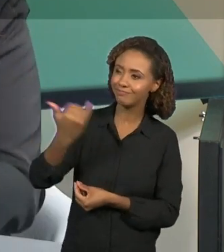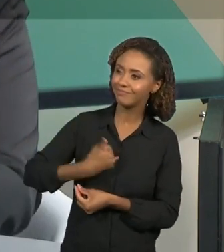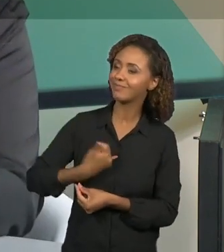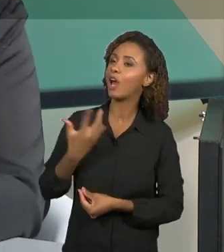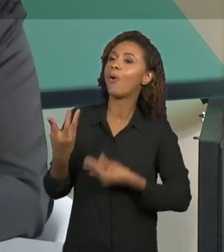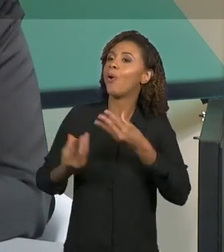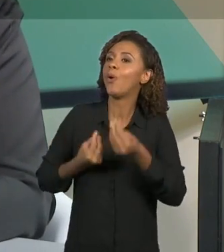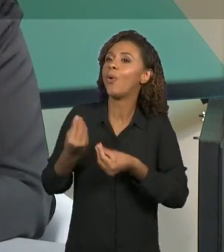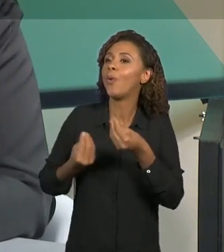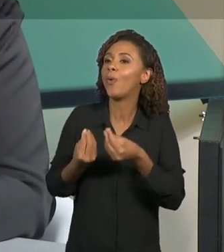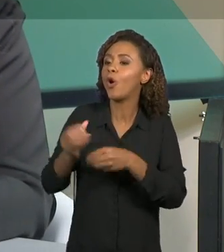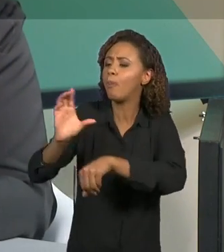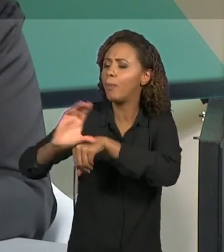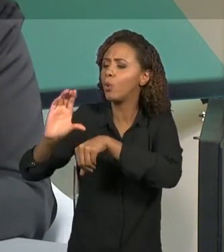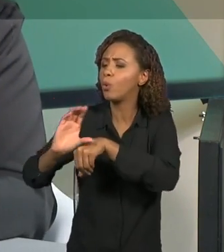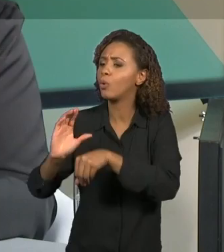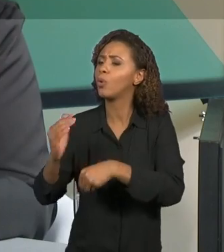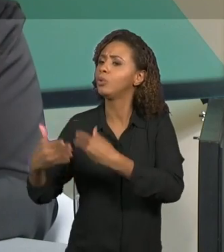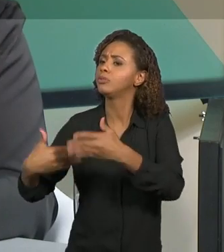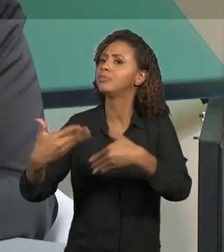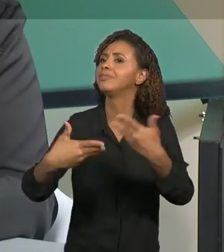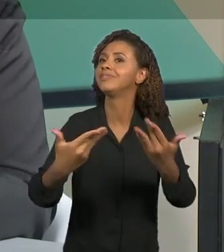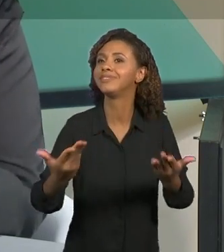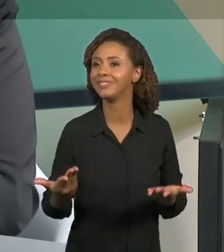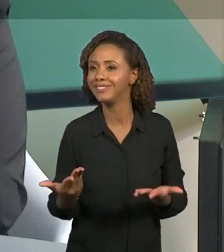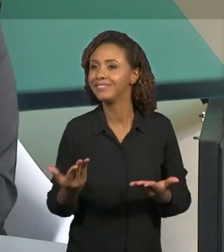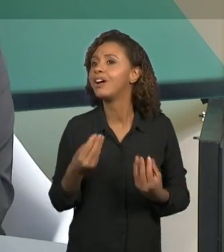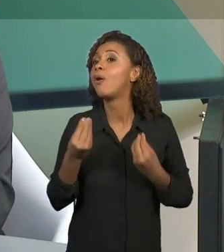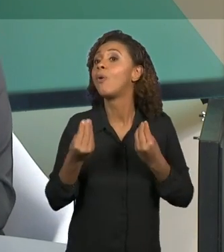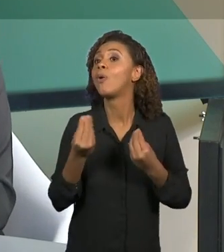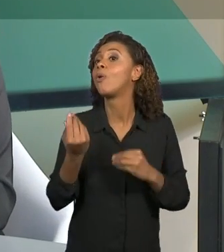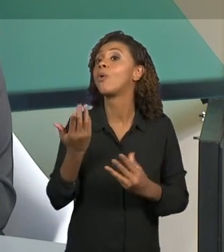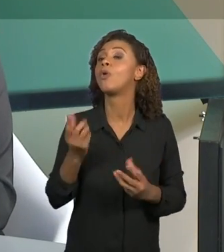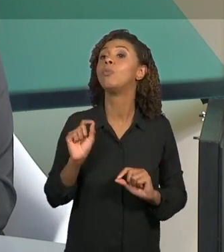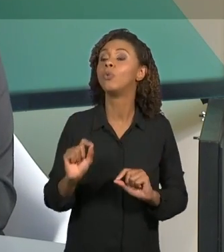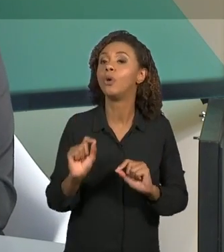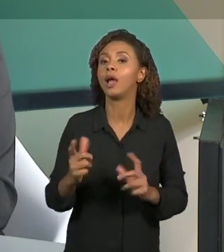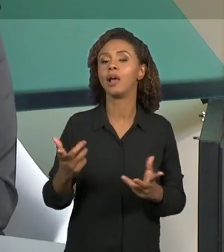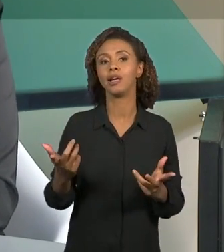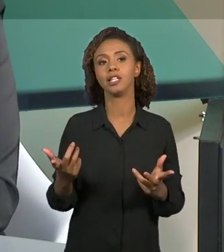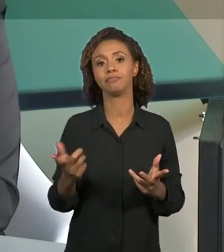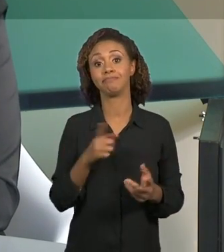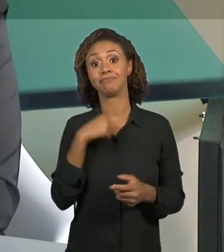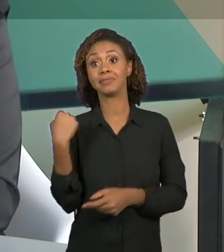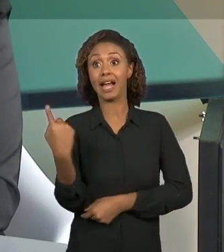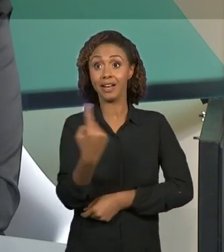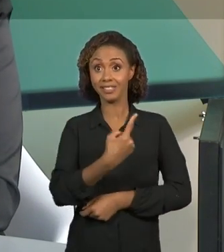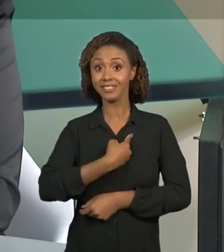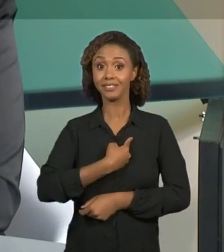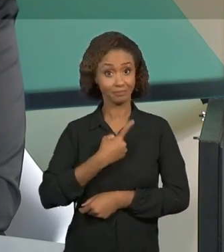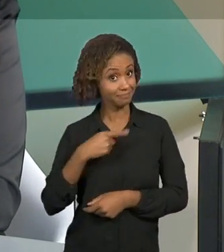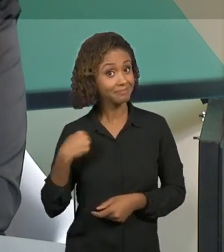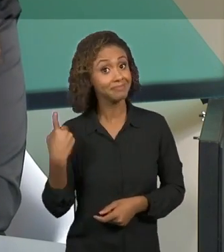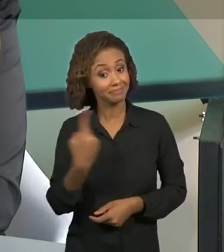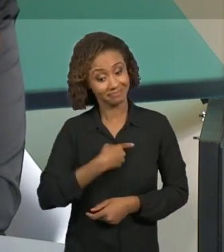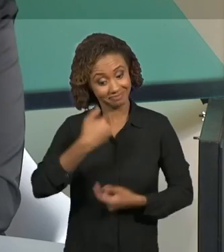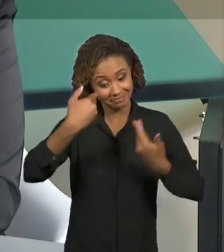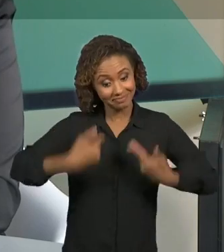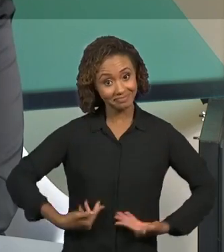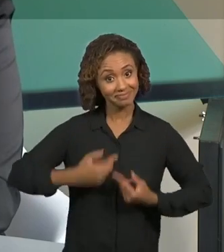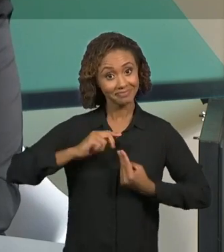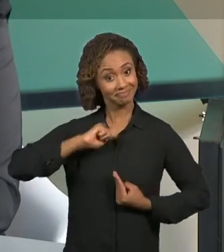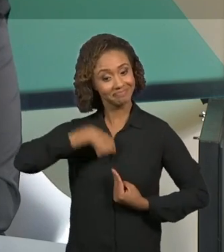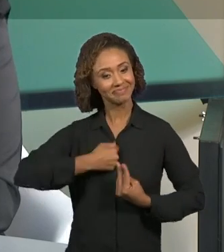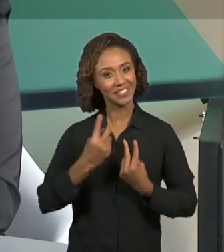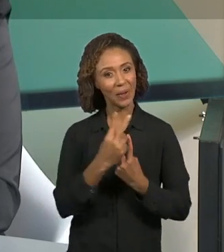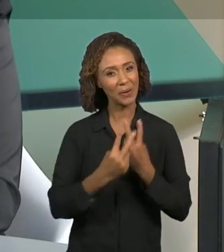um pouco da dinâmica do curso como que a gente vai conseguir transformar e aí eu digo a gente né eu sou o universo